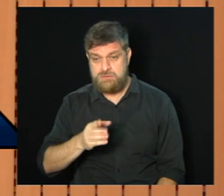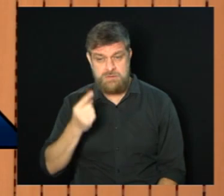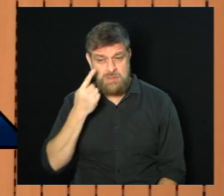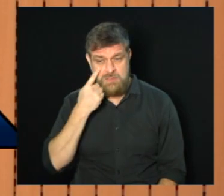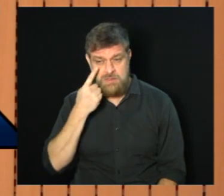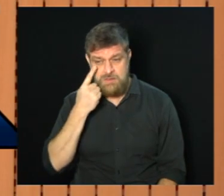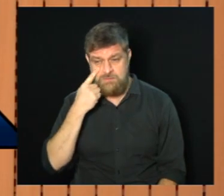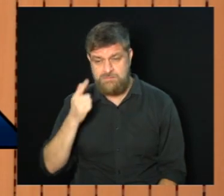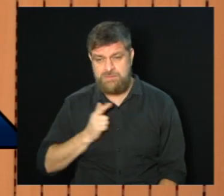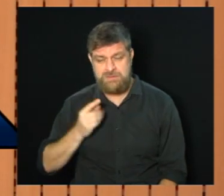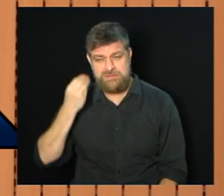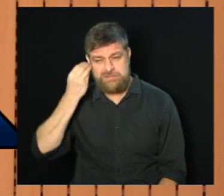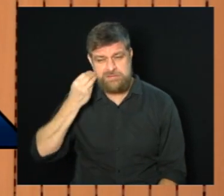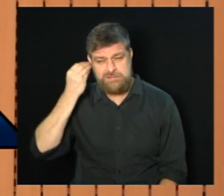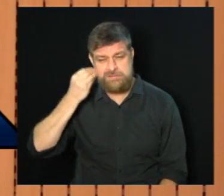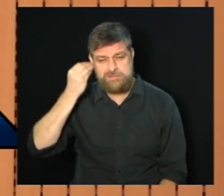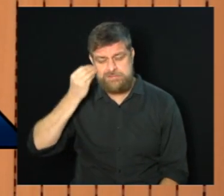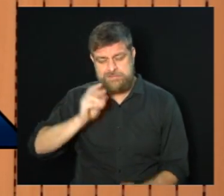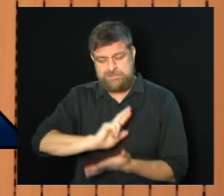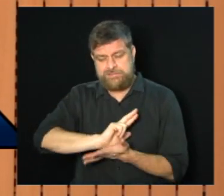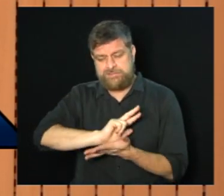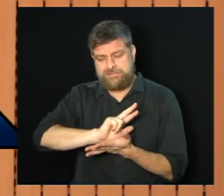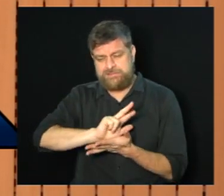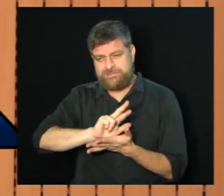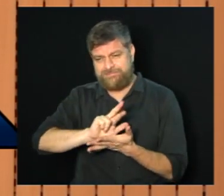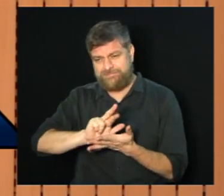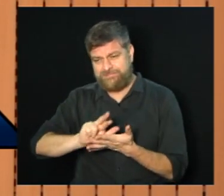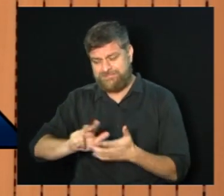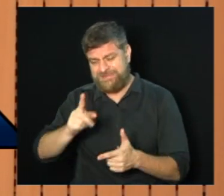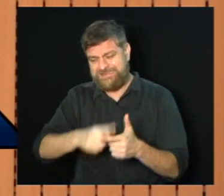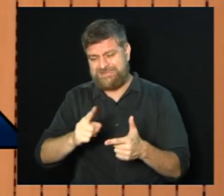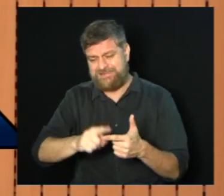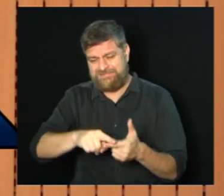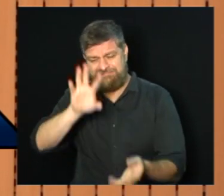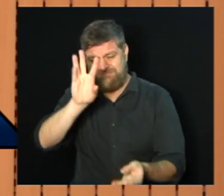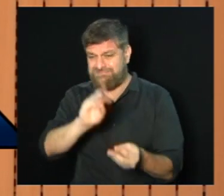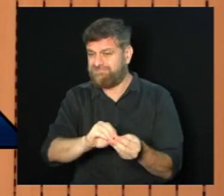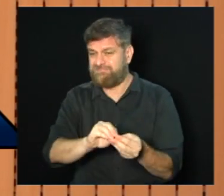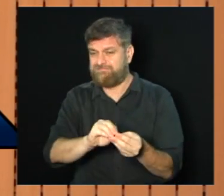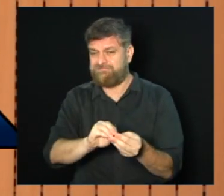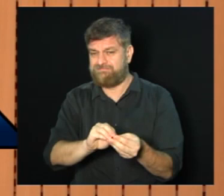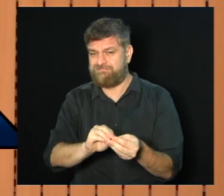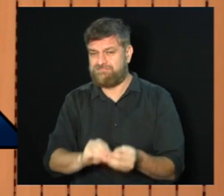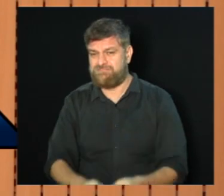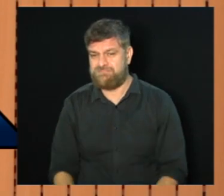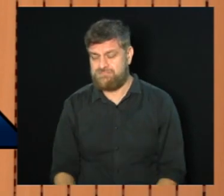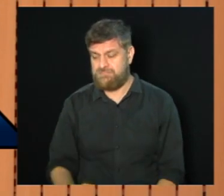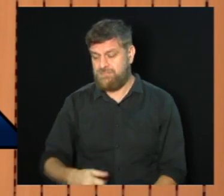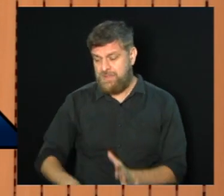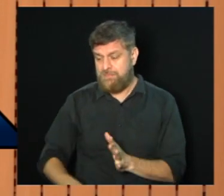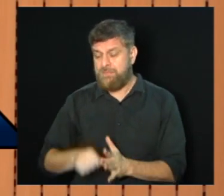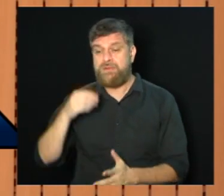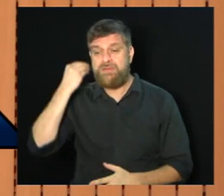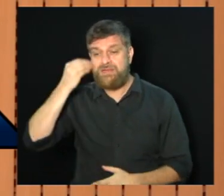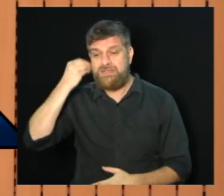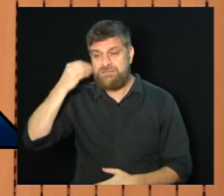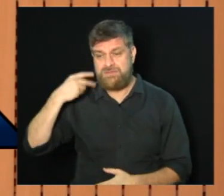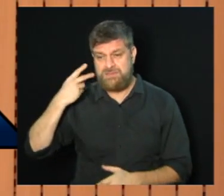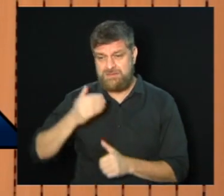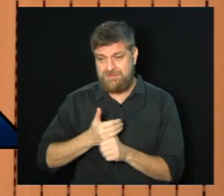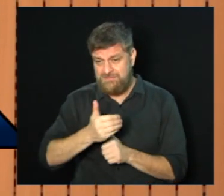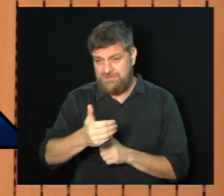várias tentativas para solucionar esse problema desde o meu primeiro mandato, ou seja,